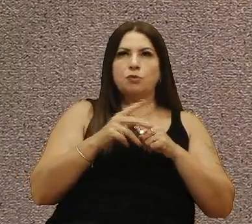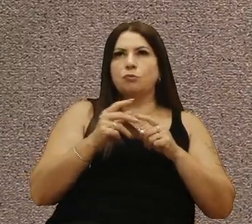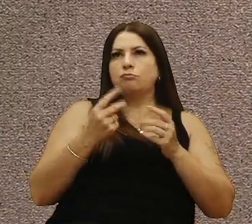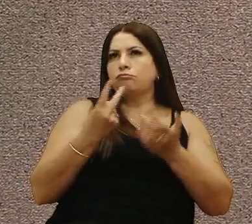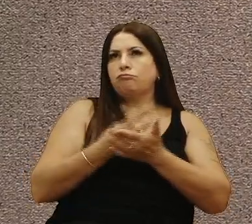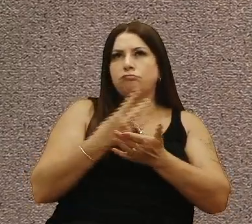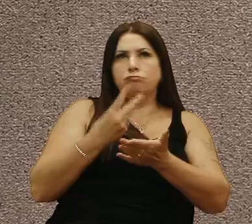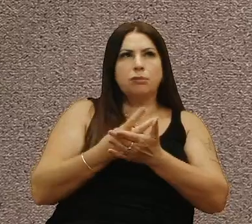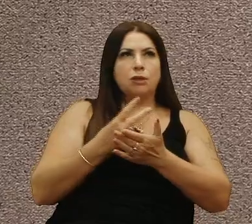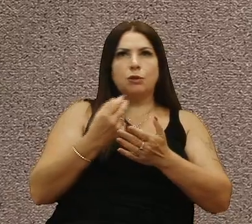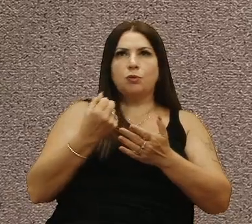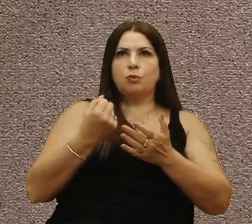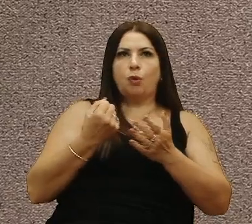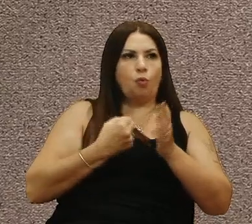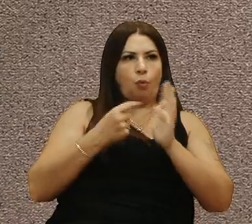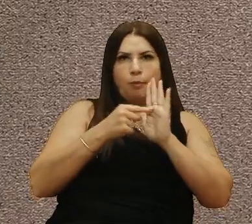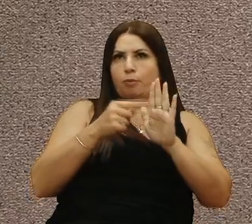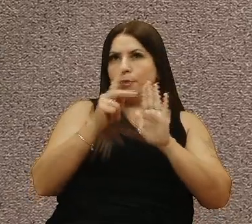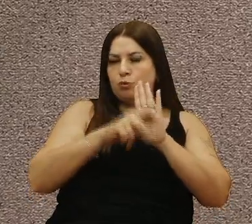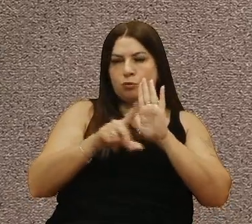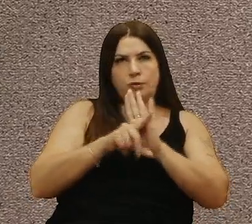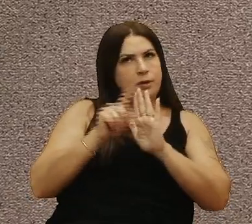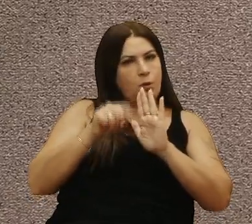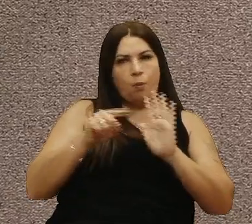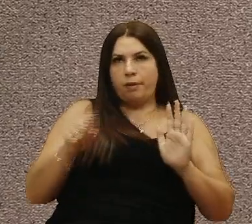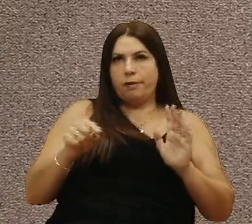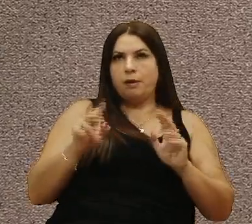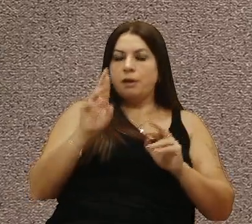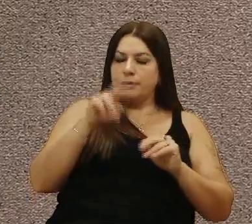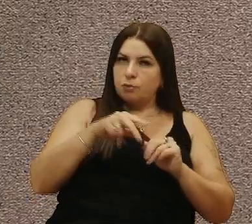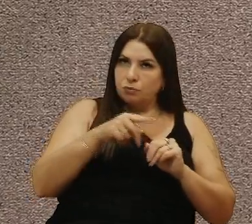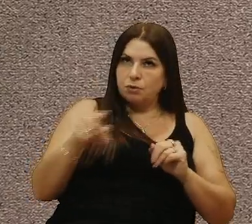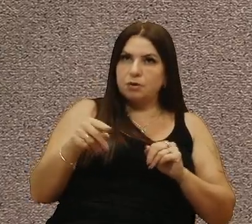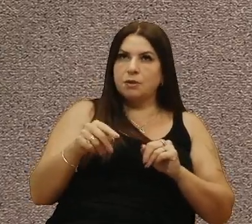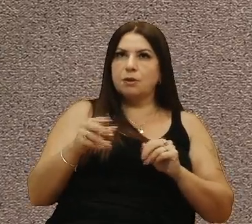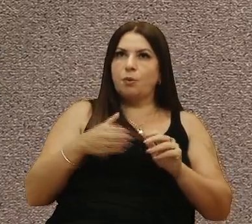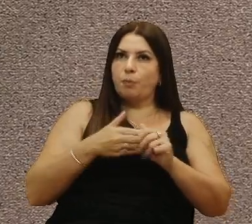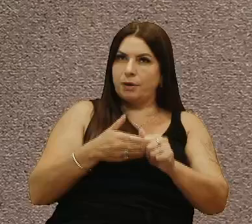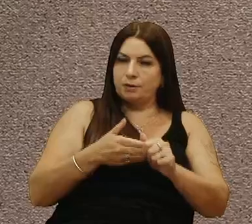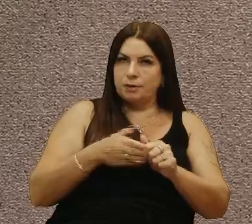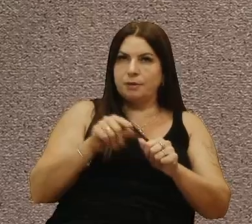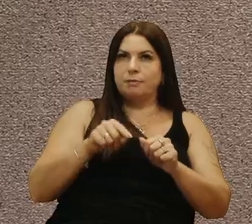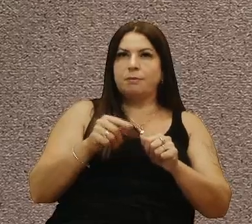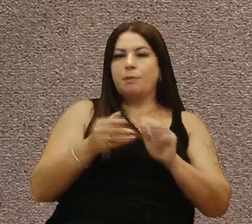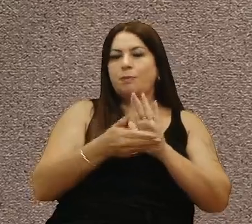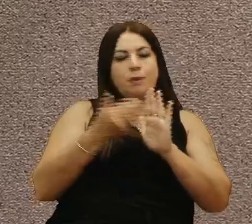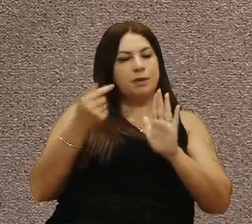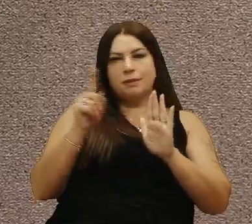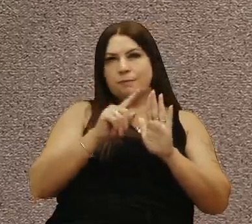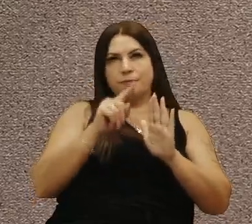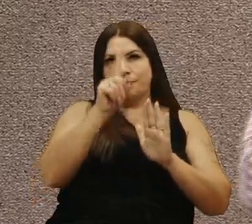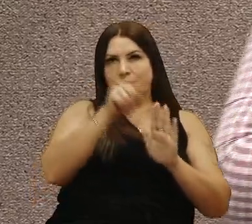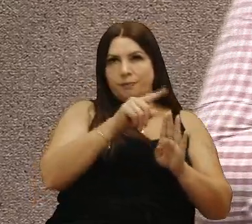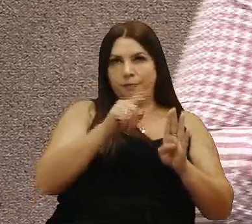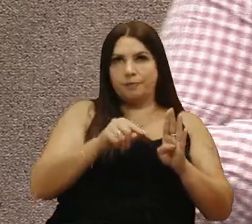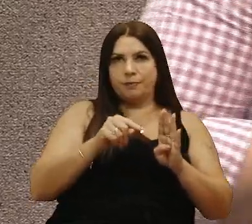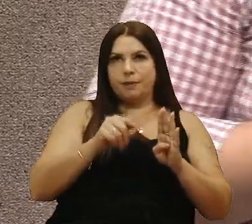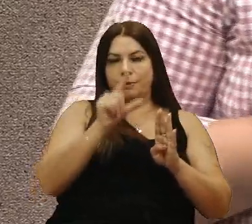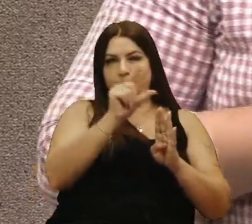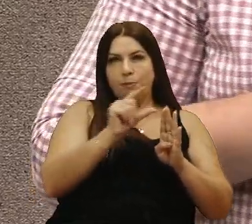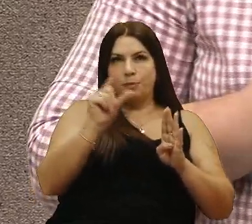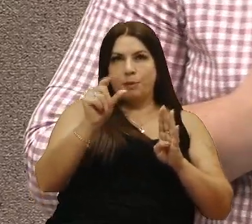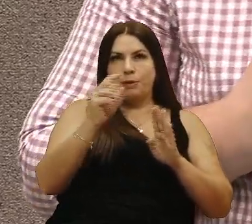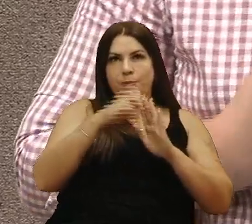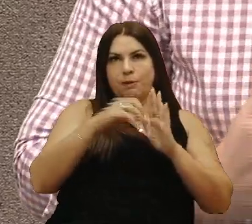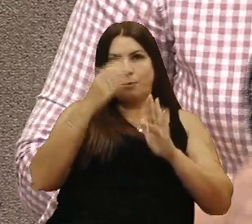ou de numeral que se apresentasse no projeto, o que não é o caso. Então, em razão disso, a orientação é pela derrubada do veto parcial com relação às